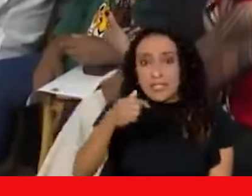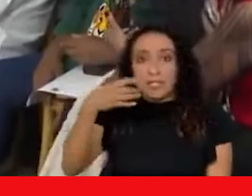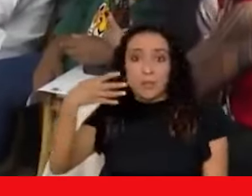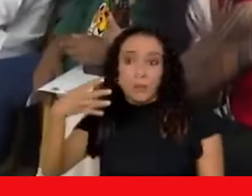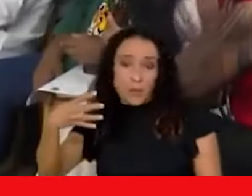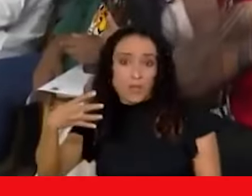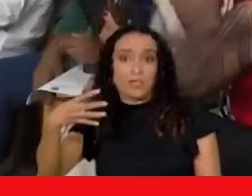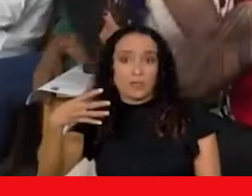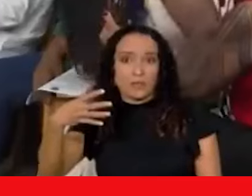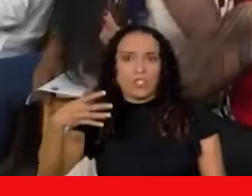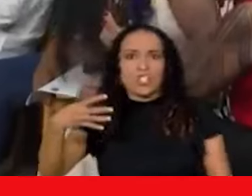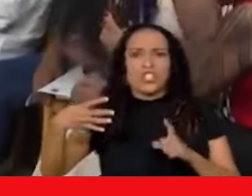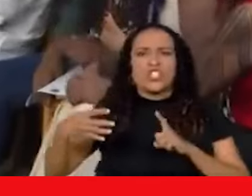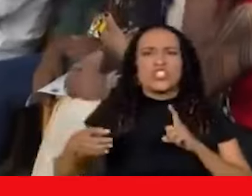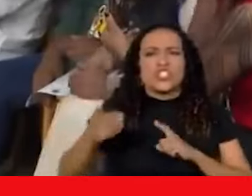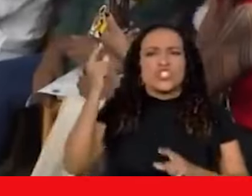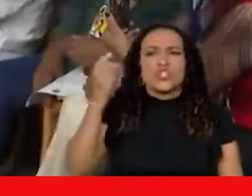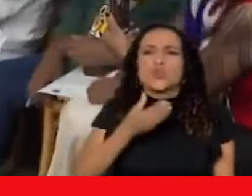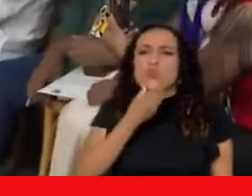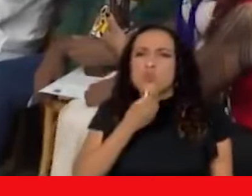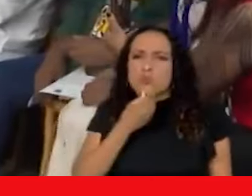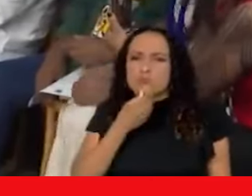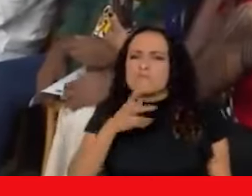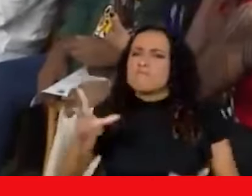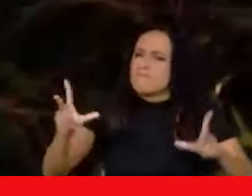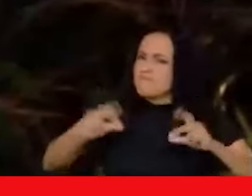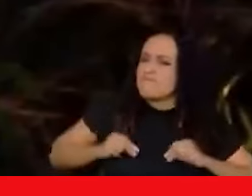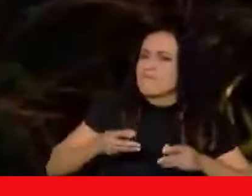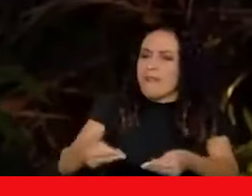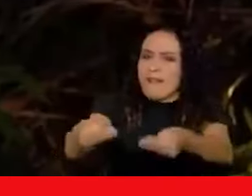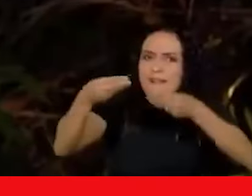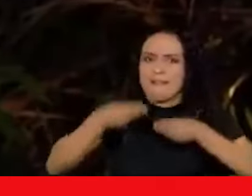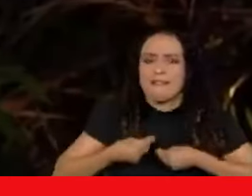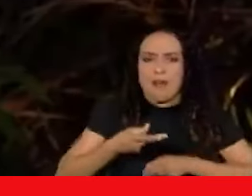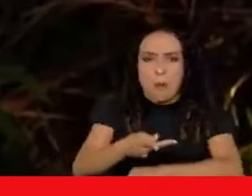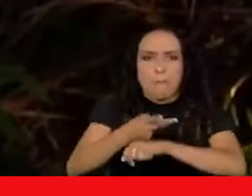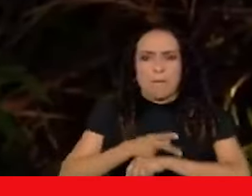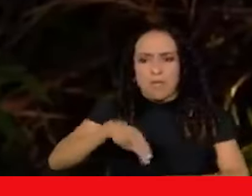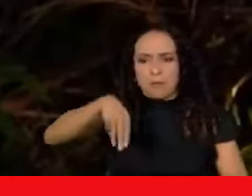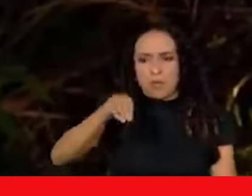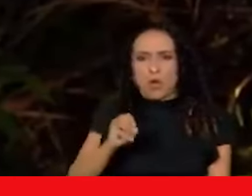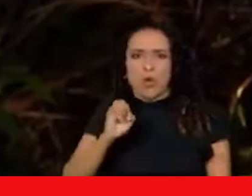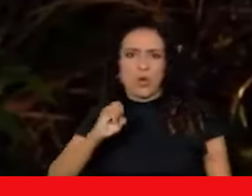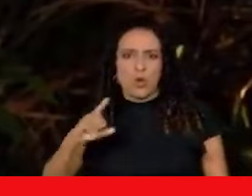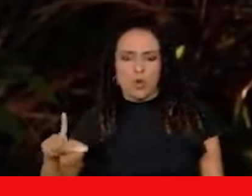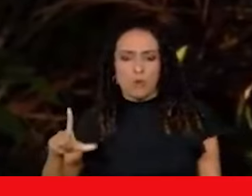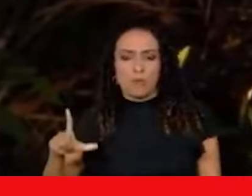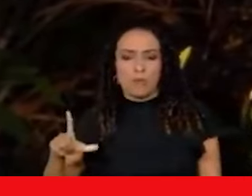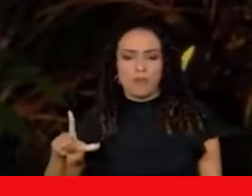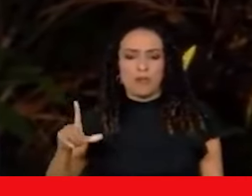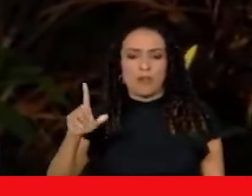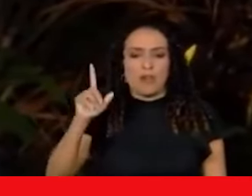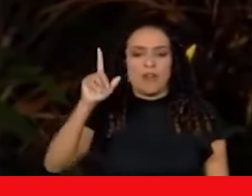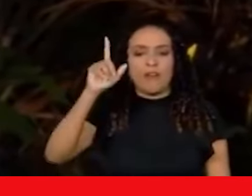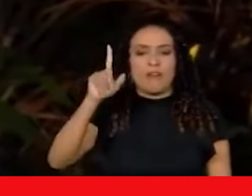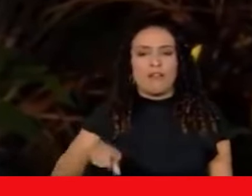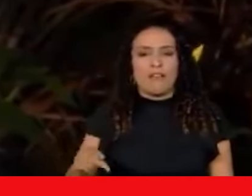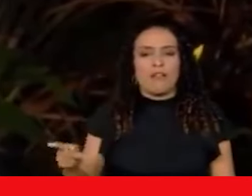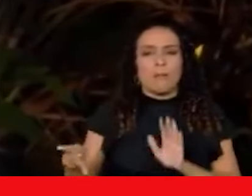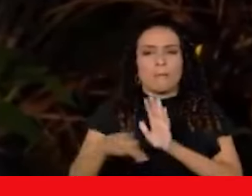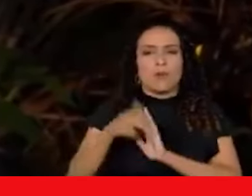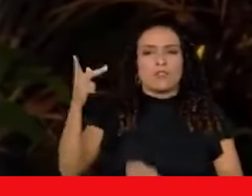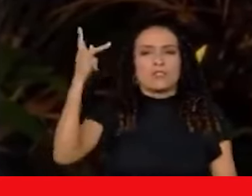1974, tinha um homem que merecia ganhar o Prêmio Nobel da Paz. Era o cardeal primário de São Paulo,